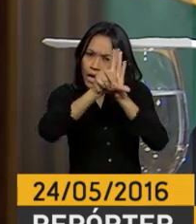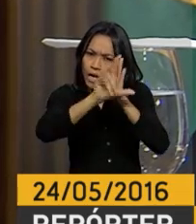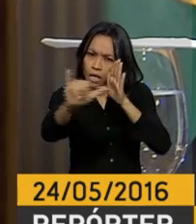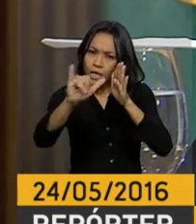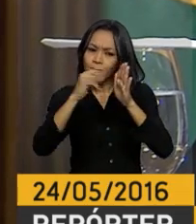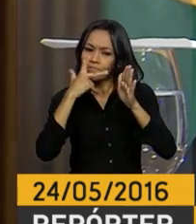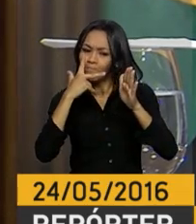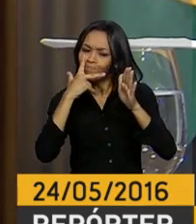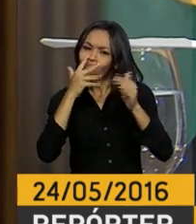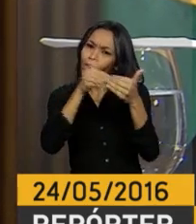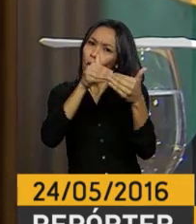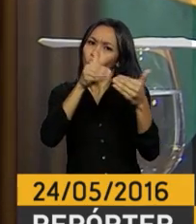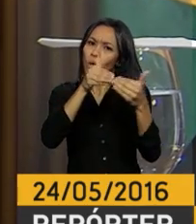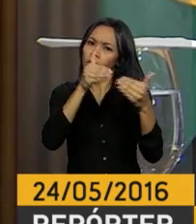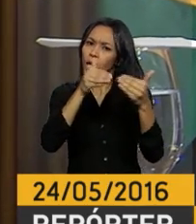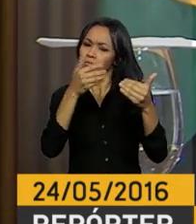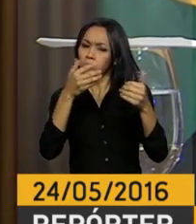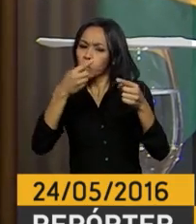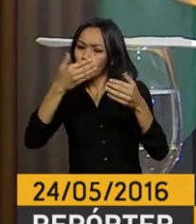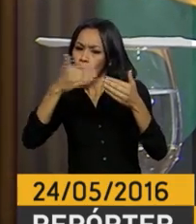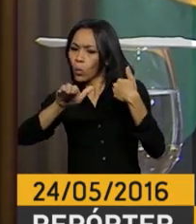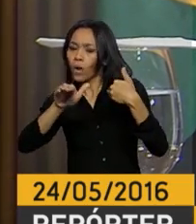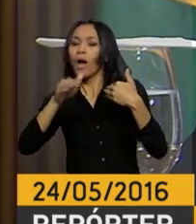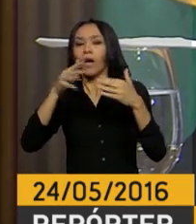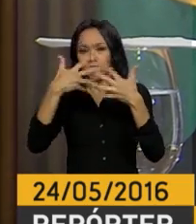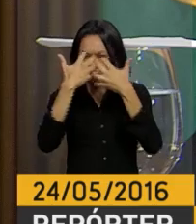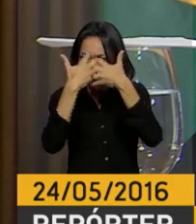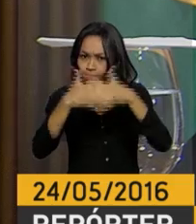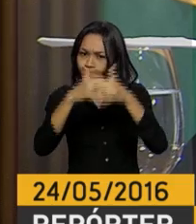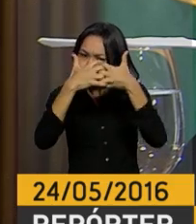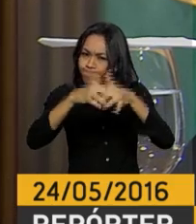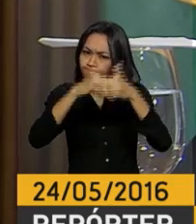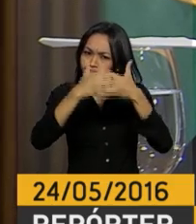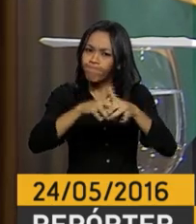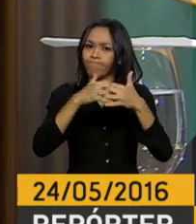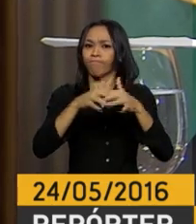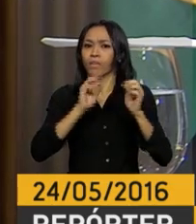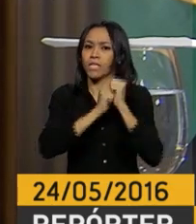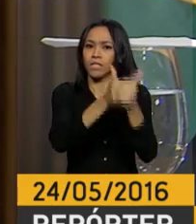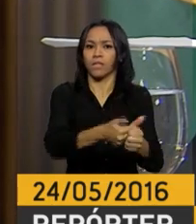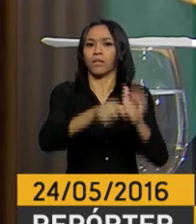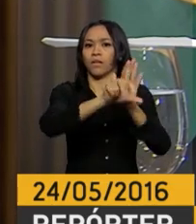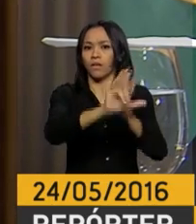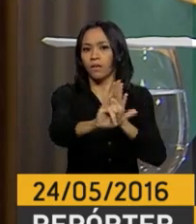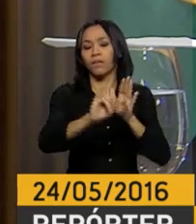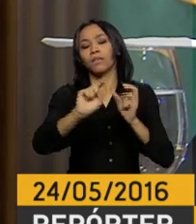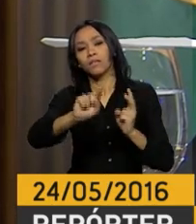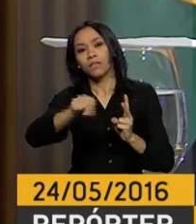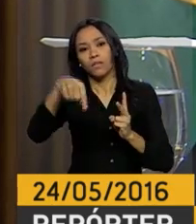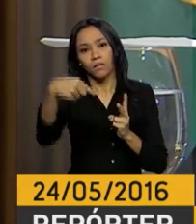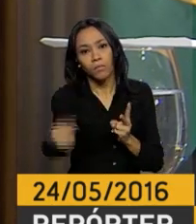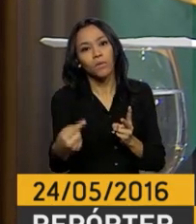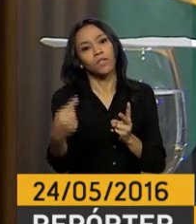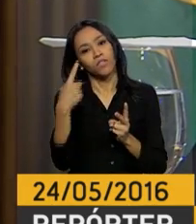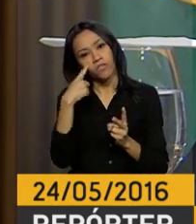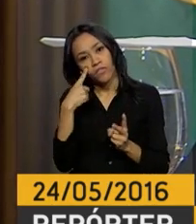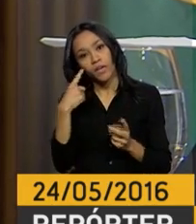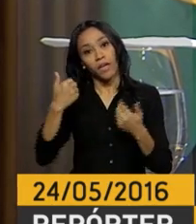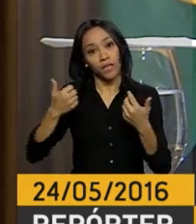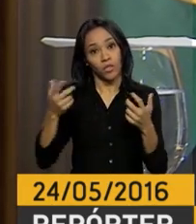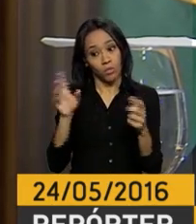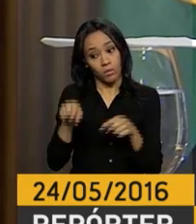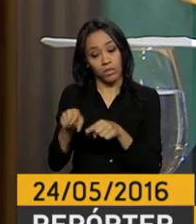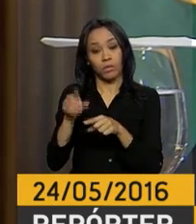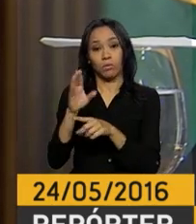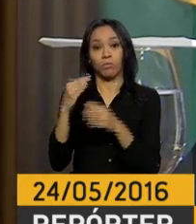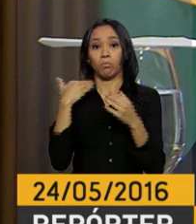de irregularidade, nós já estamos com isso ajustado, não é, ministro Meirelles, com o BNDES. Por